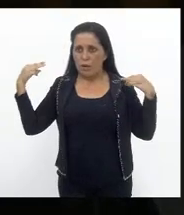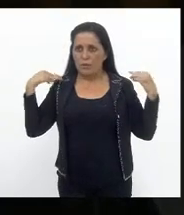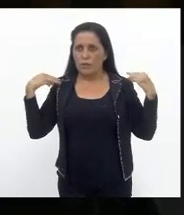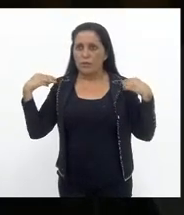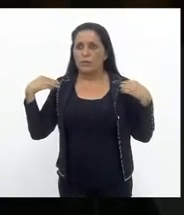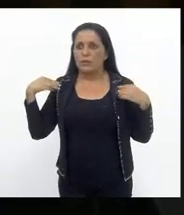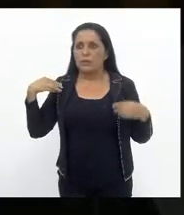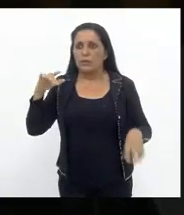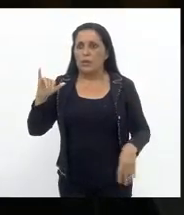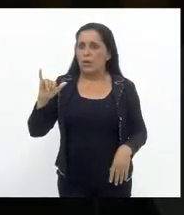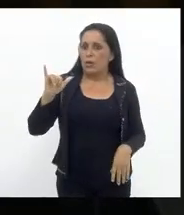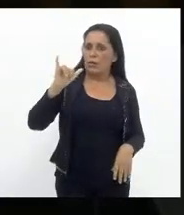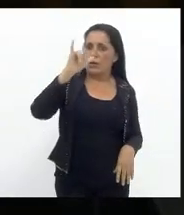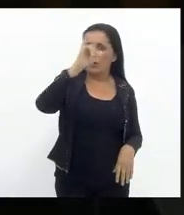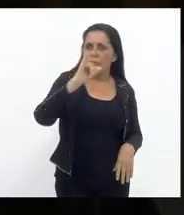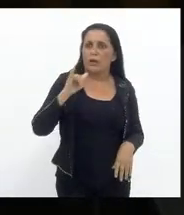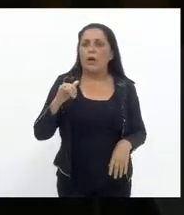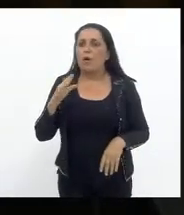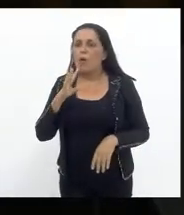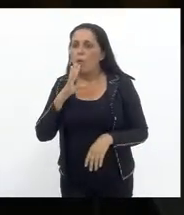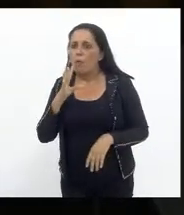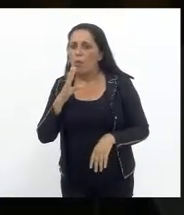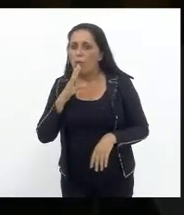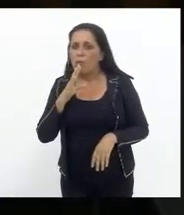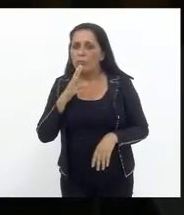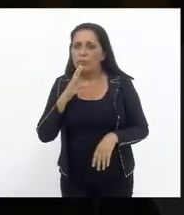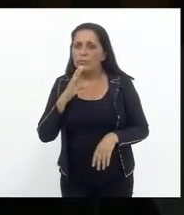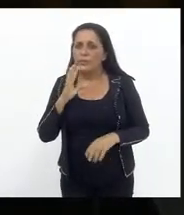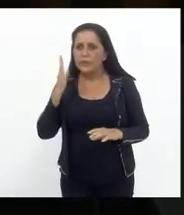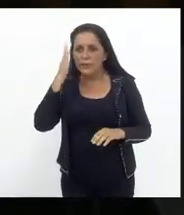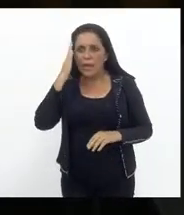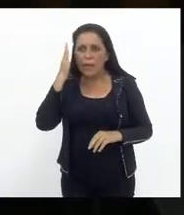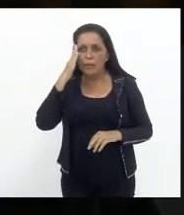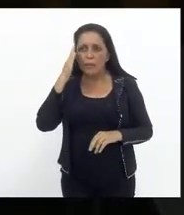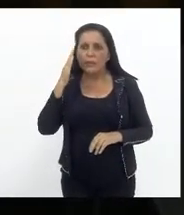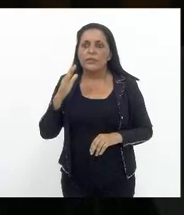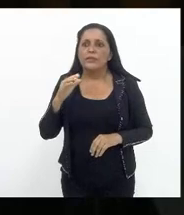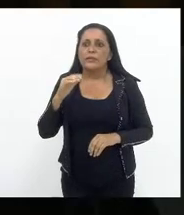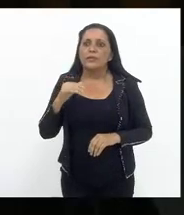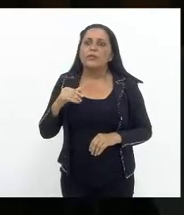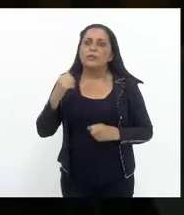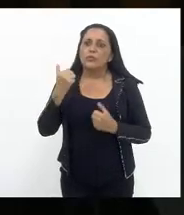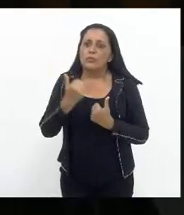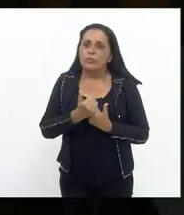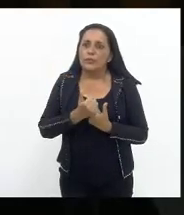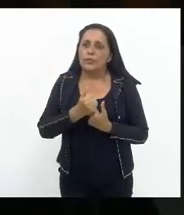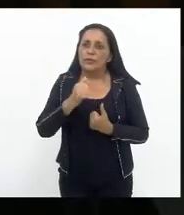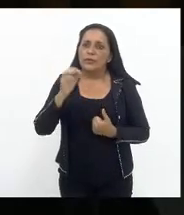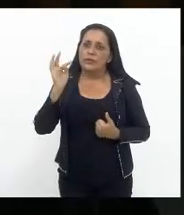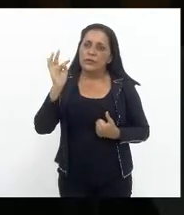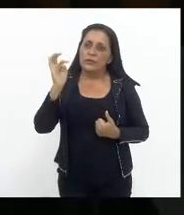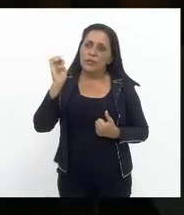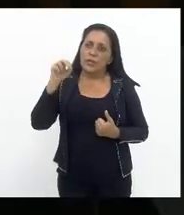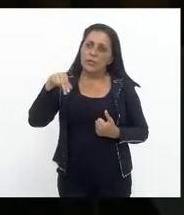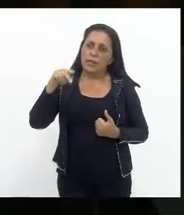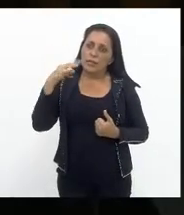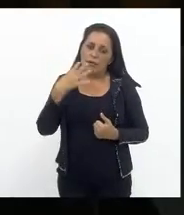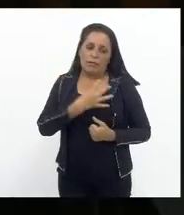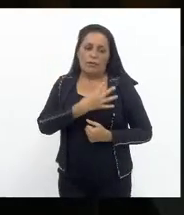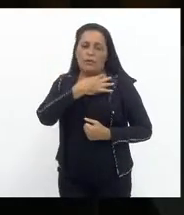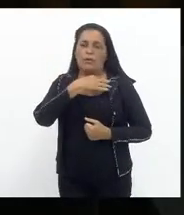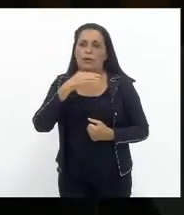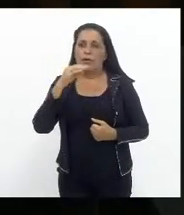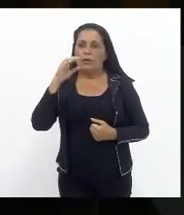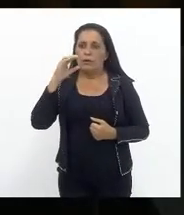da Aeronáutica. Quem passou por essa força sabe quem é o subtenente Elmo. Subtenente Elmo é o famoso